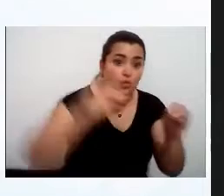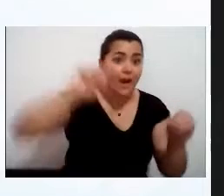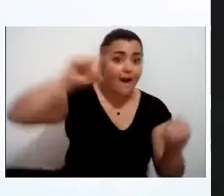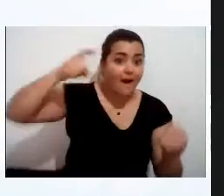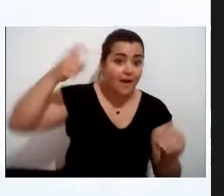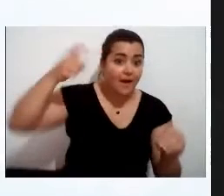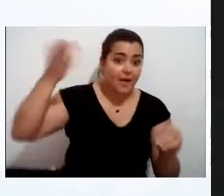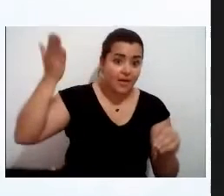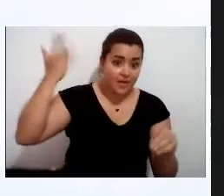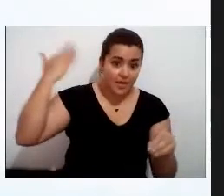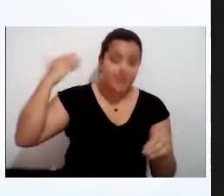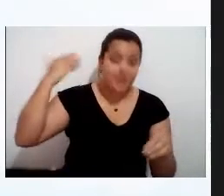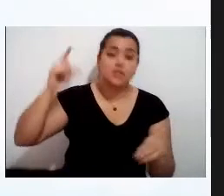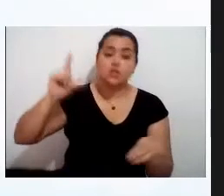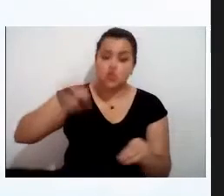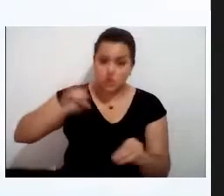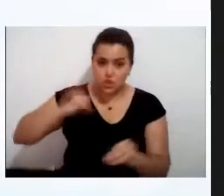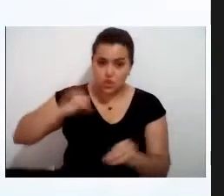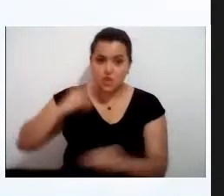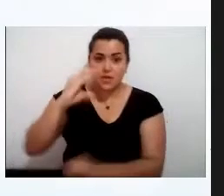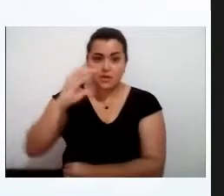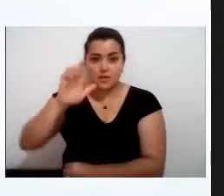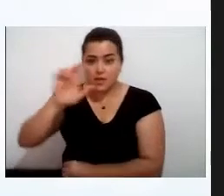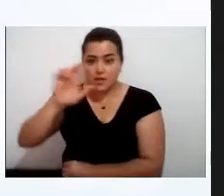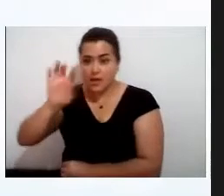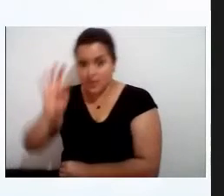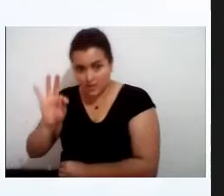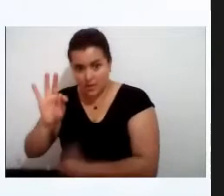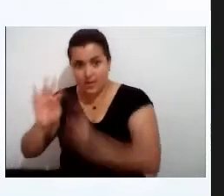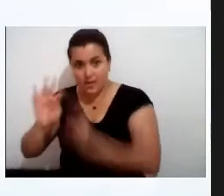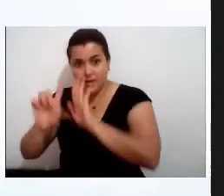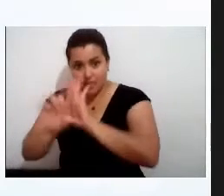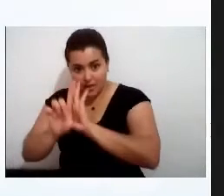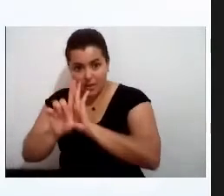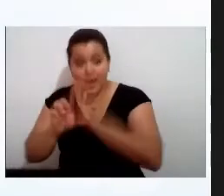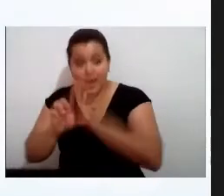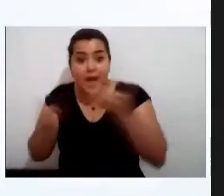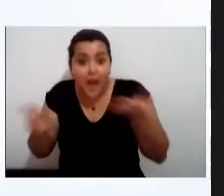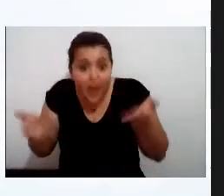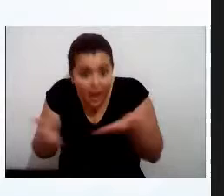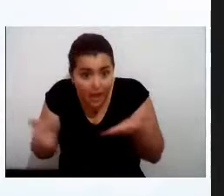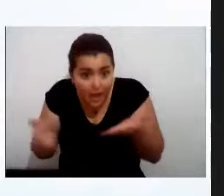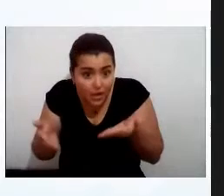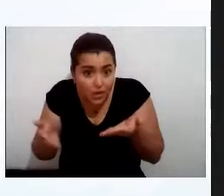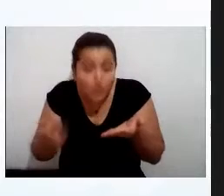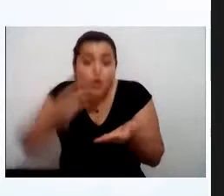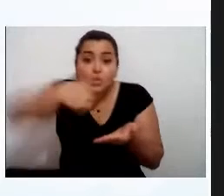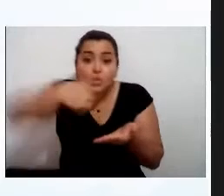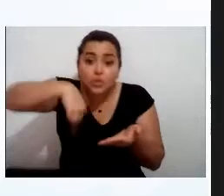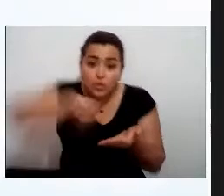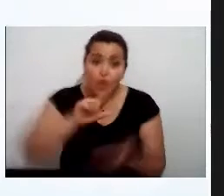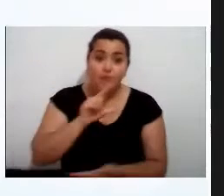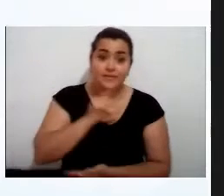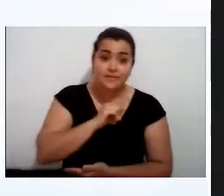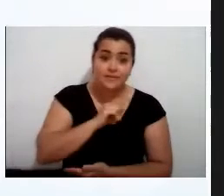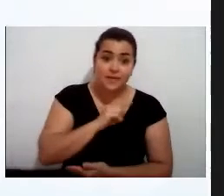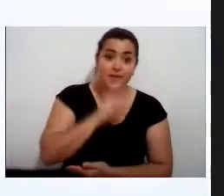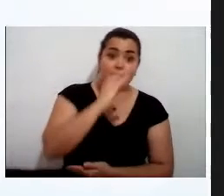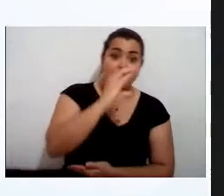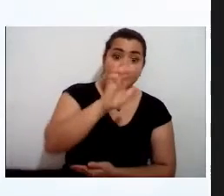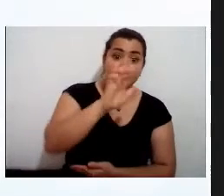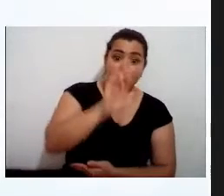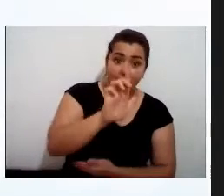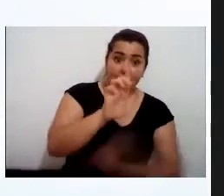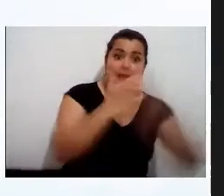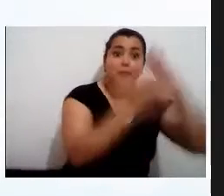a consolidação das leis do trabalho, agora nós temos a consolidação das leis do